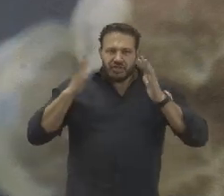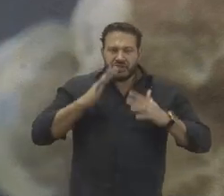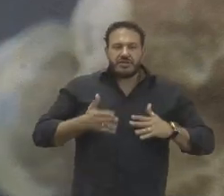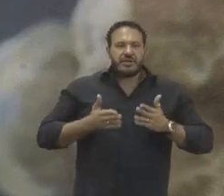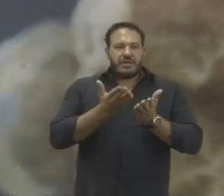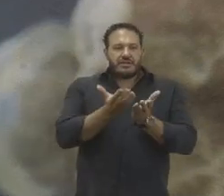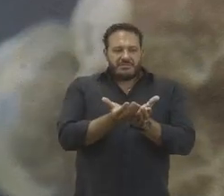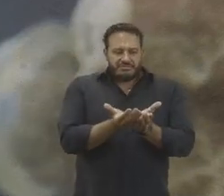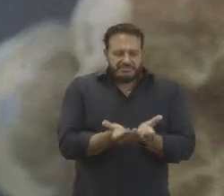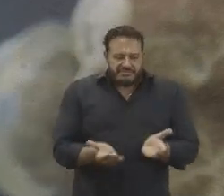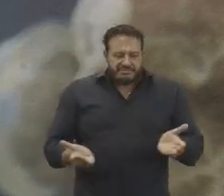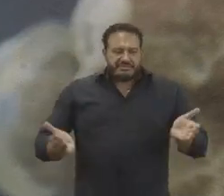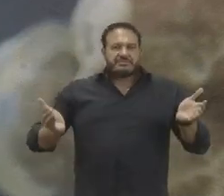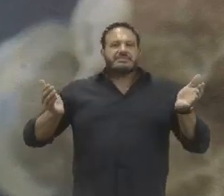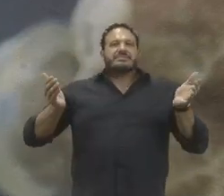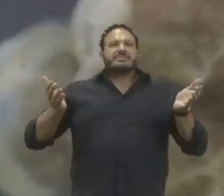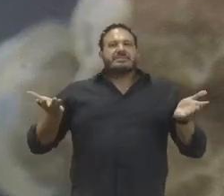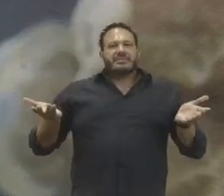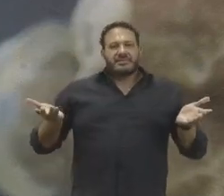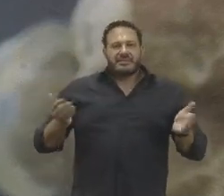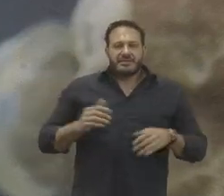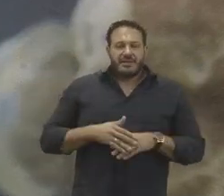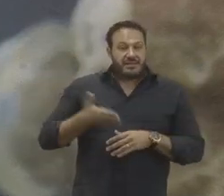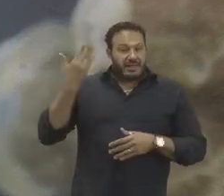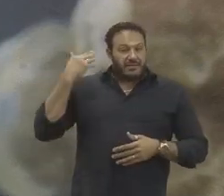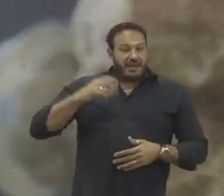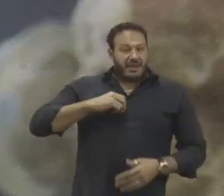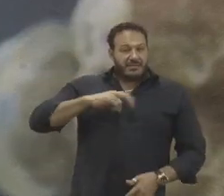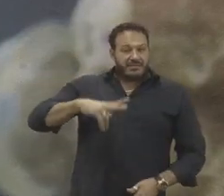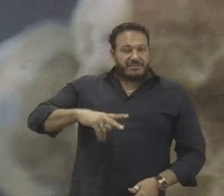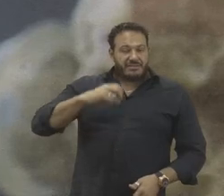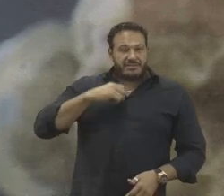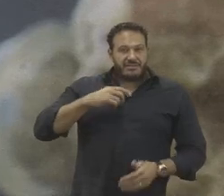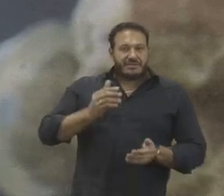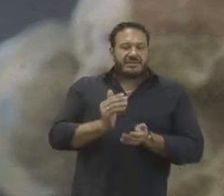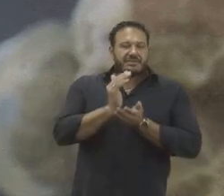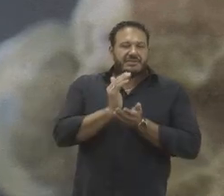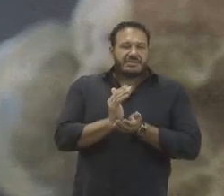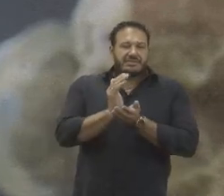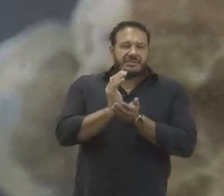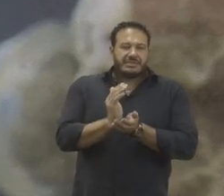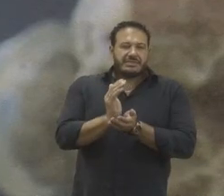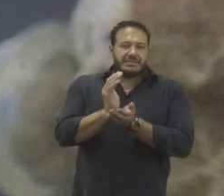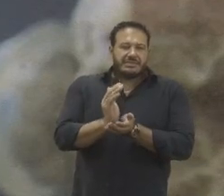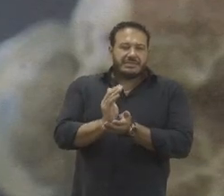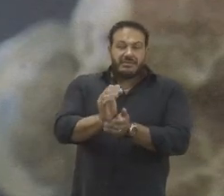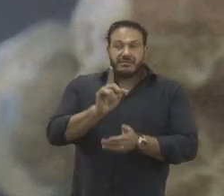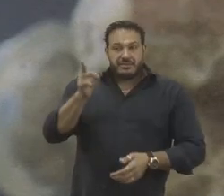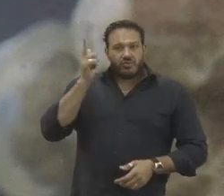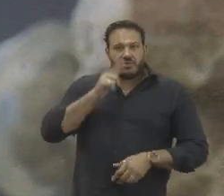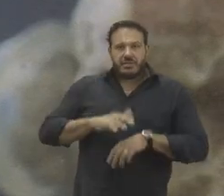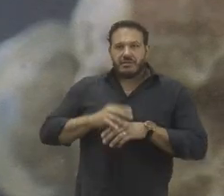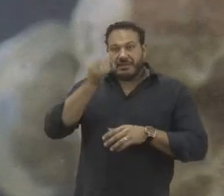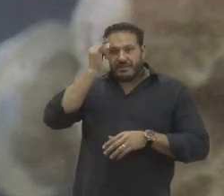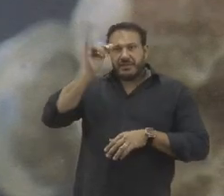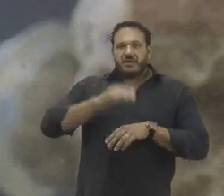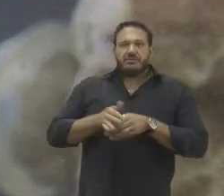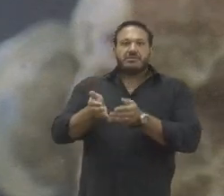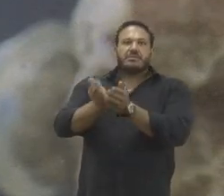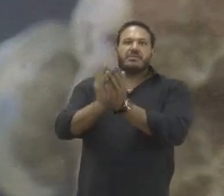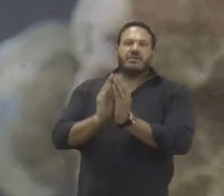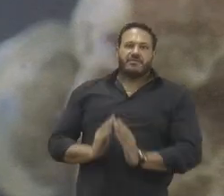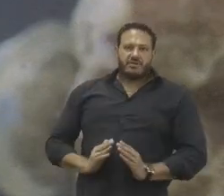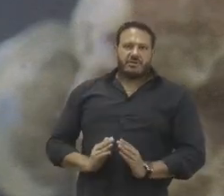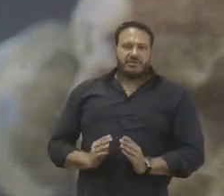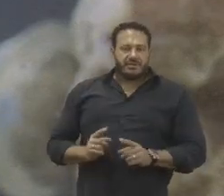fundo quase Redondo né do tempo dos portugueses As Caravelas e eles lá conseguiram não afundar mas quando